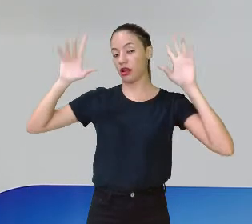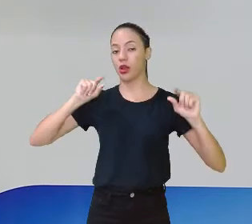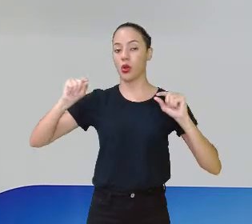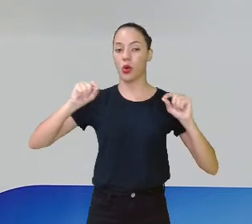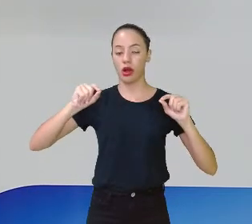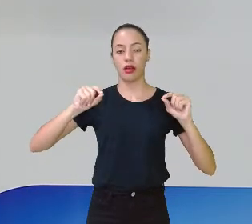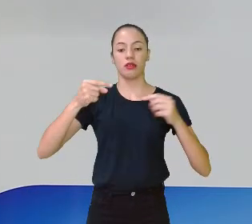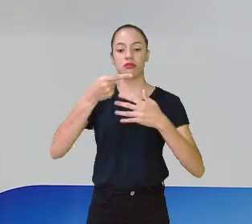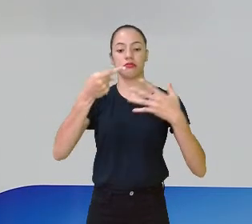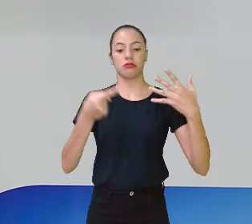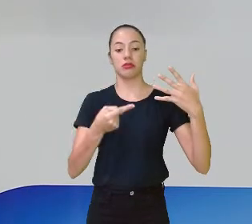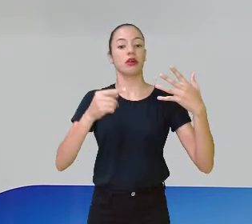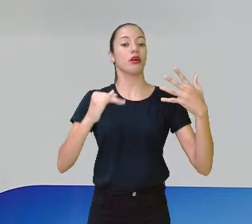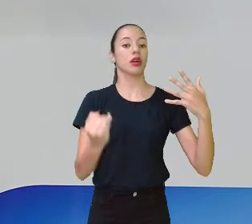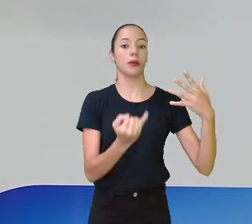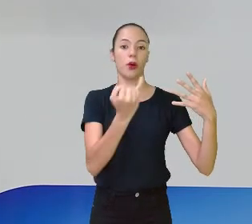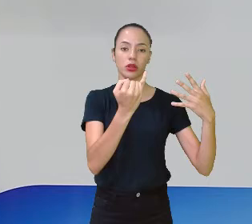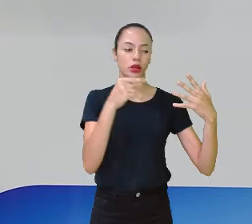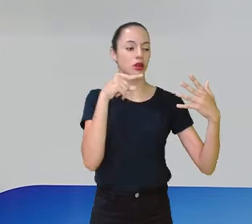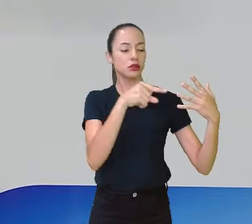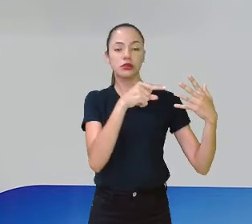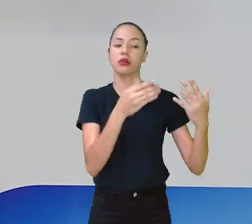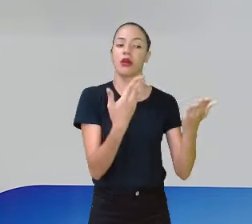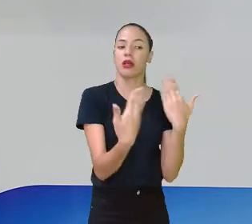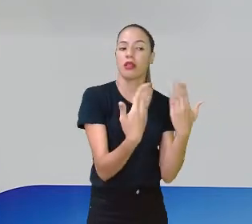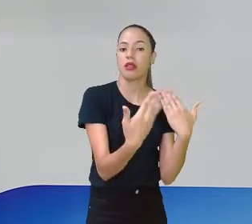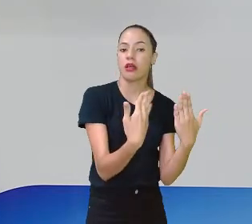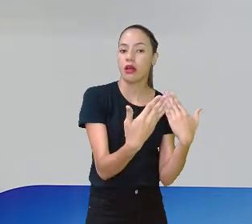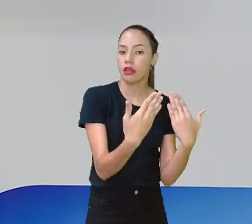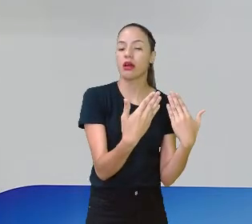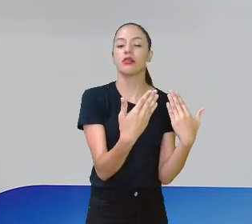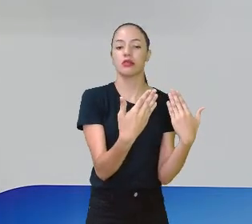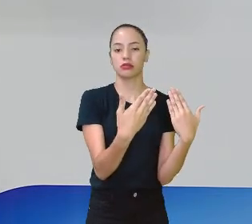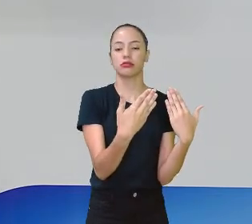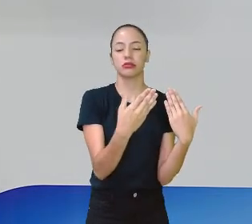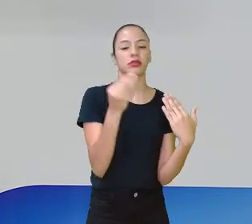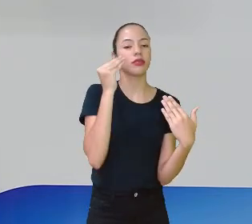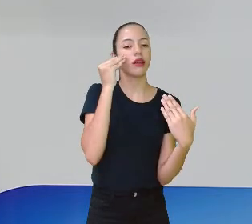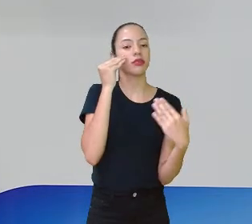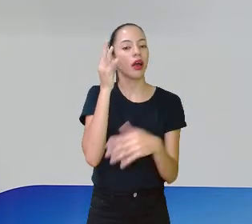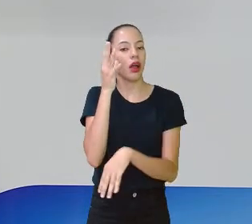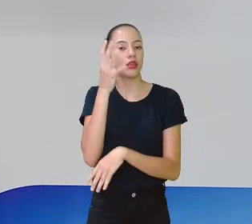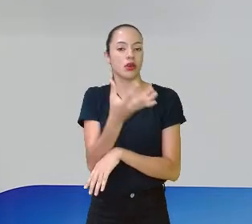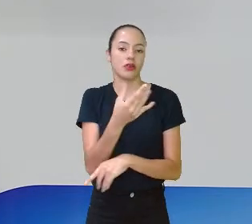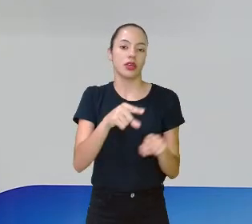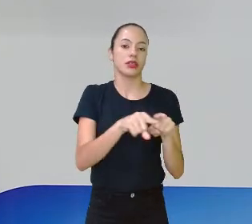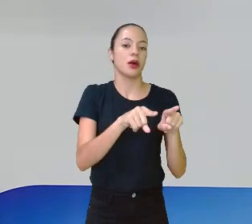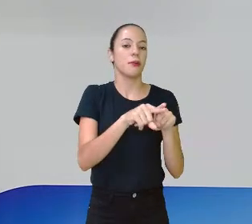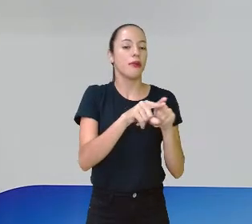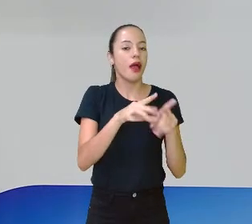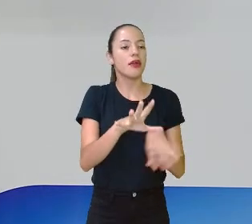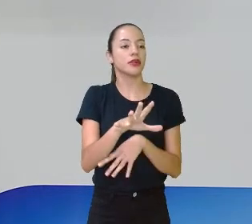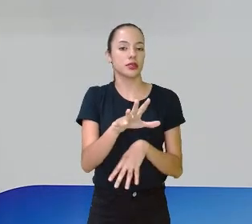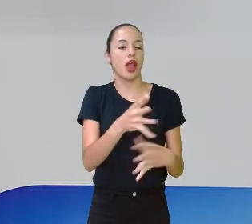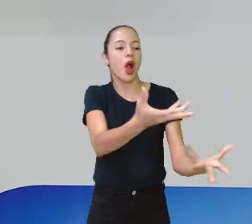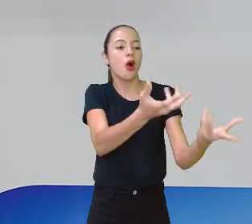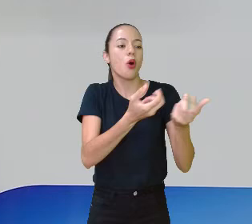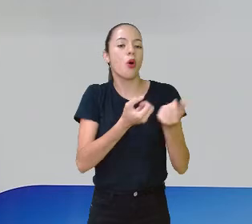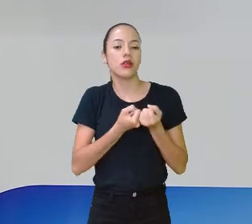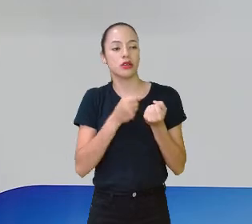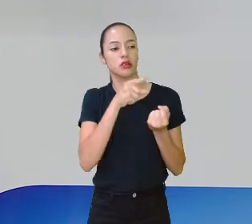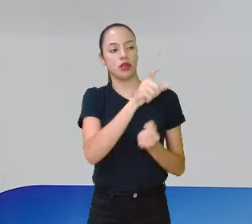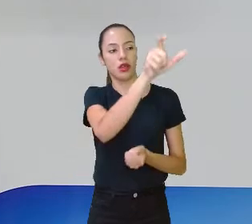precisamos considerar, vamos conversar, vamos alinhar, vamos escutar o colega, por que